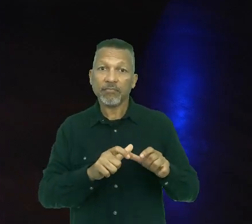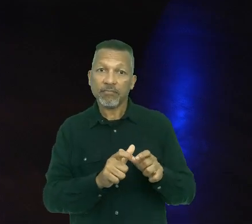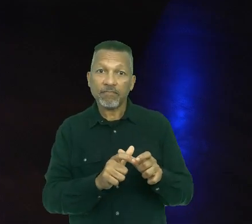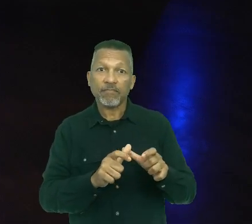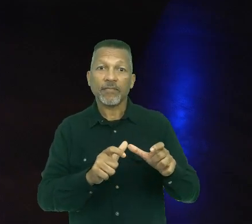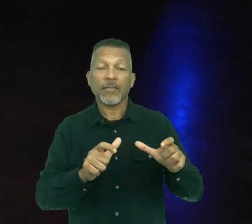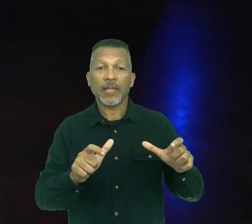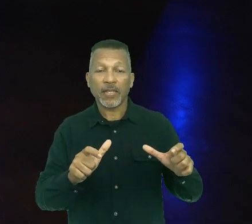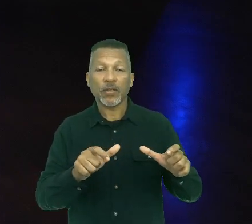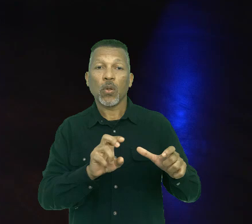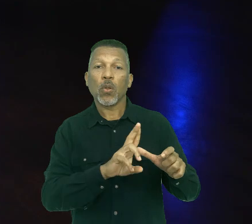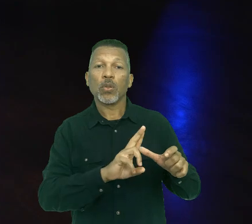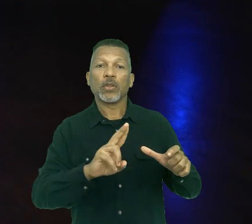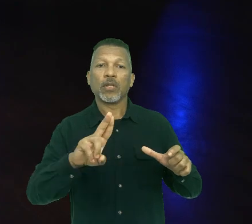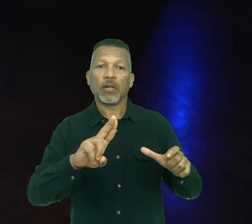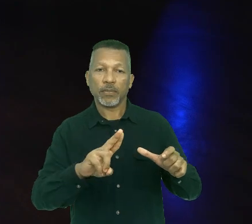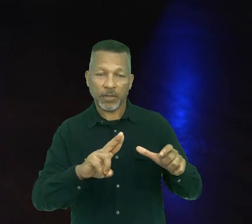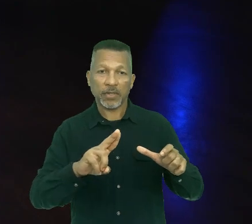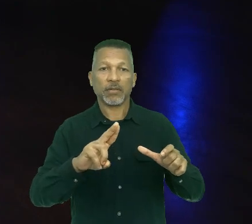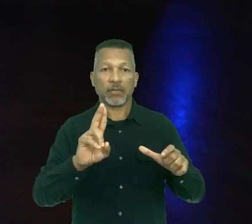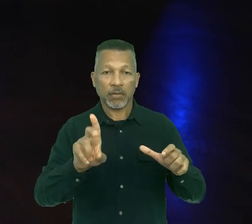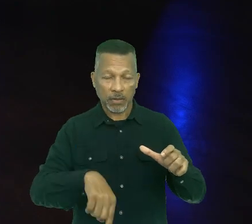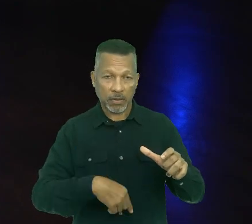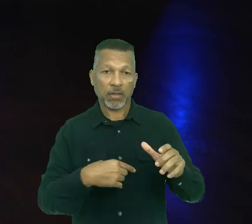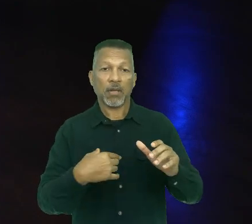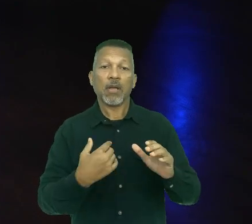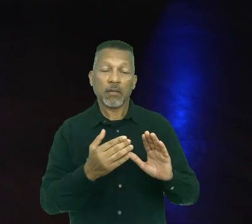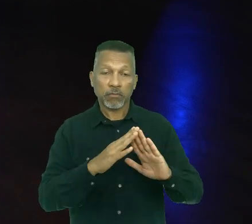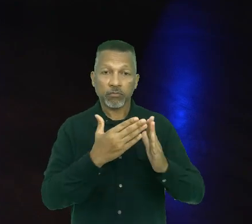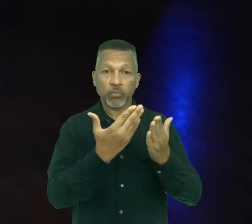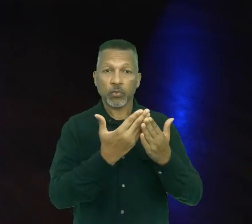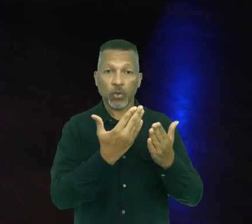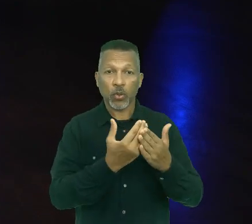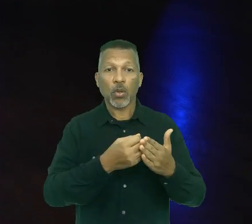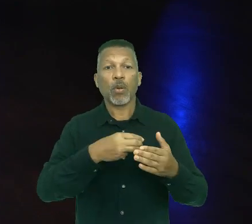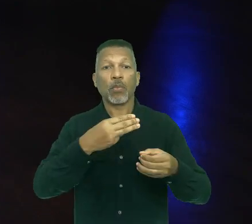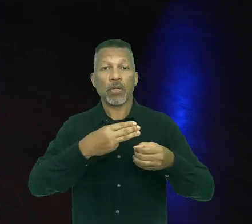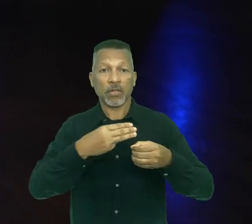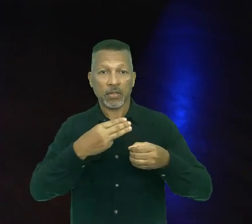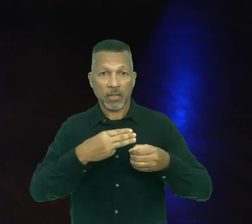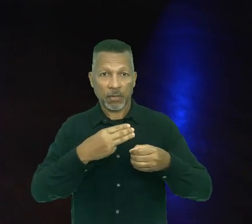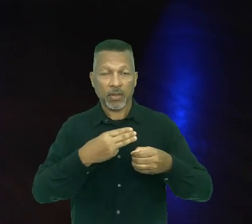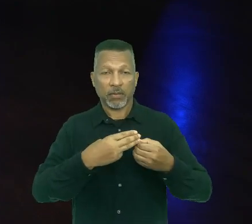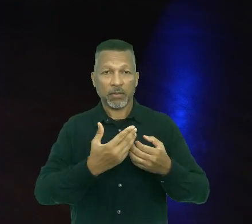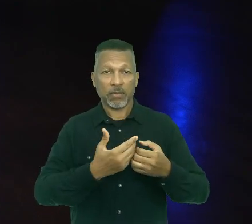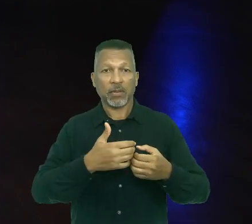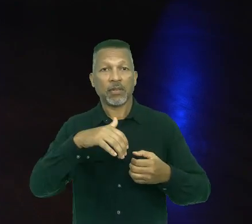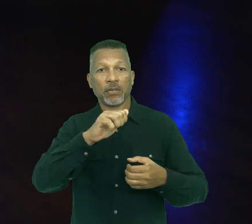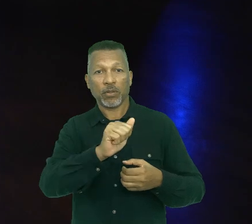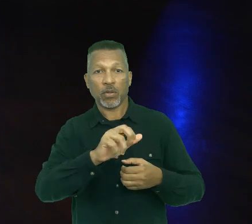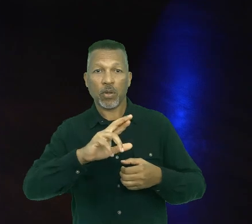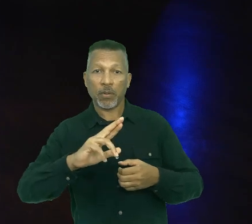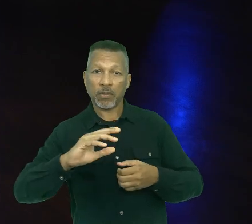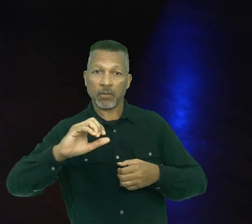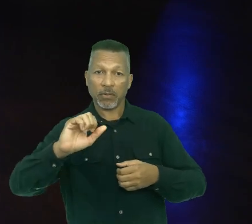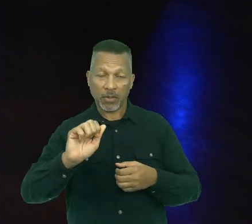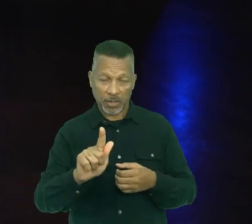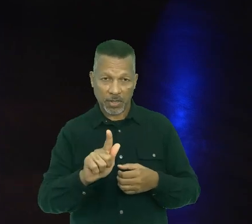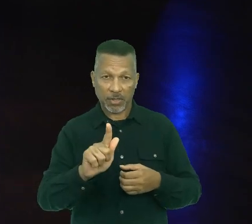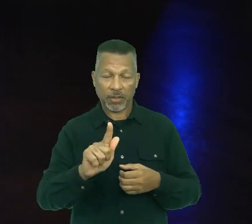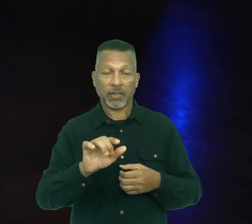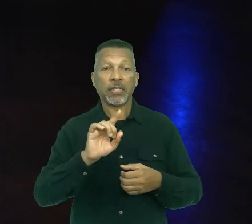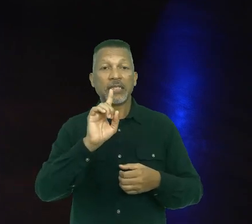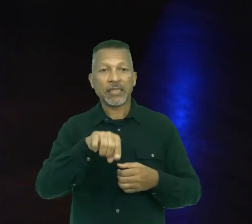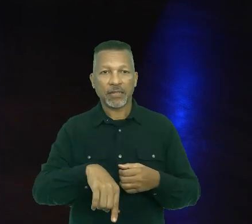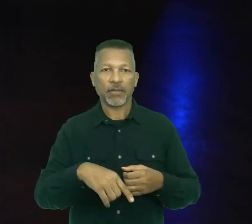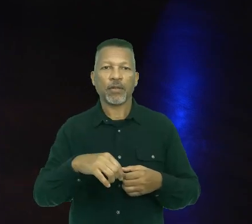a ser chamado de Escola Municipal de Iniciação às Artes Cênicas Antônio Roberto Guarnieri. E nessa transição e nesse processo,